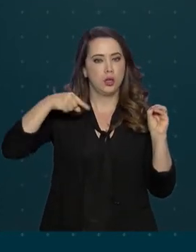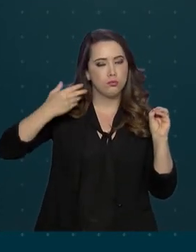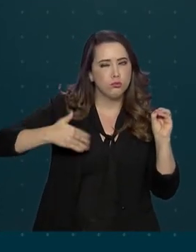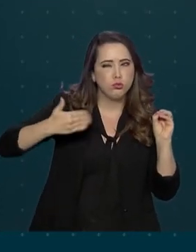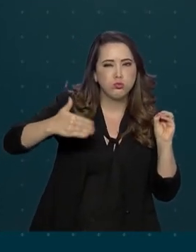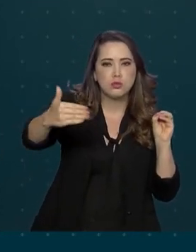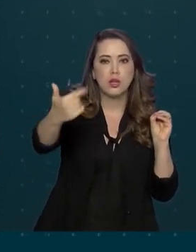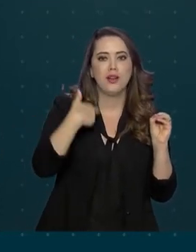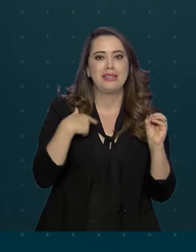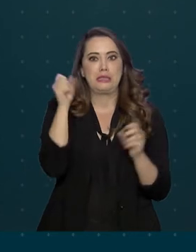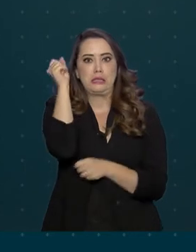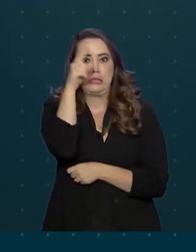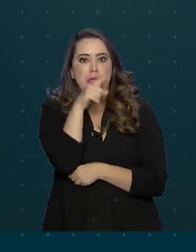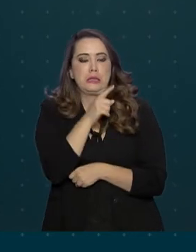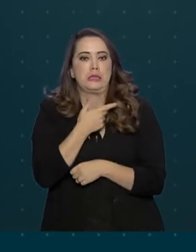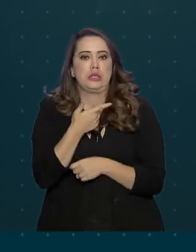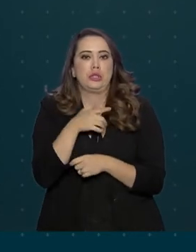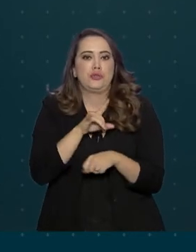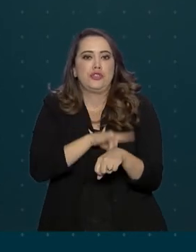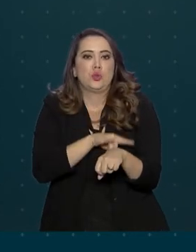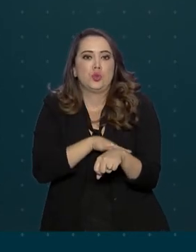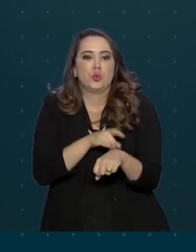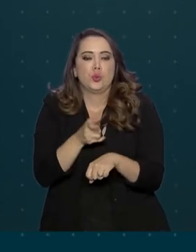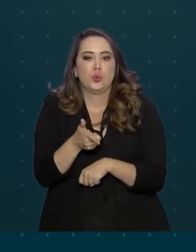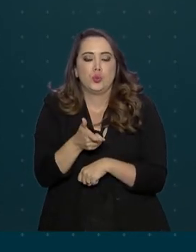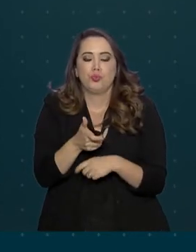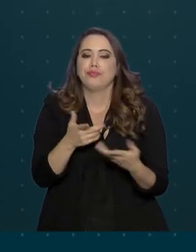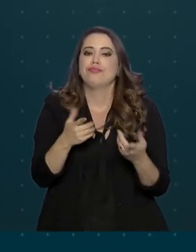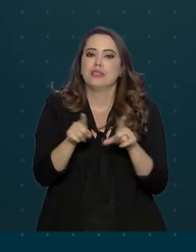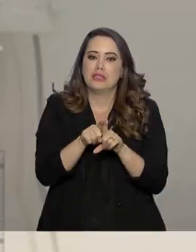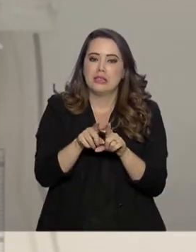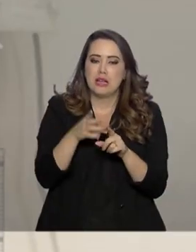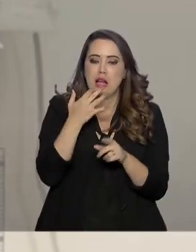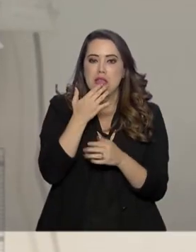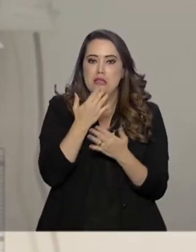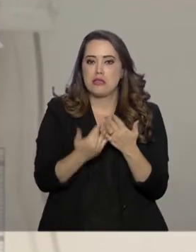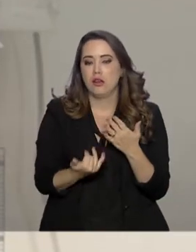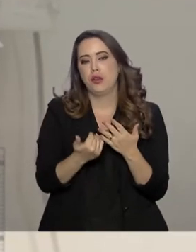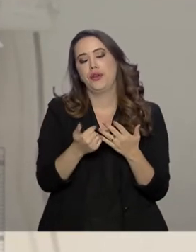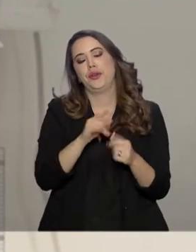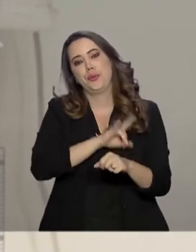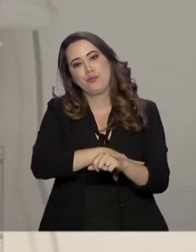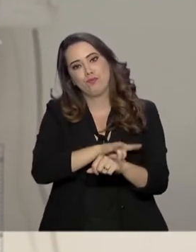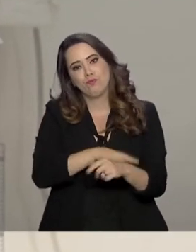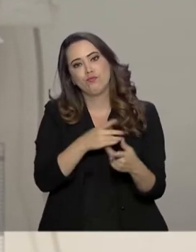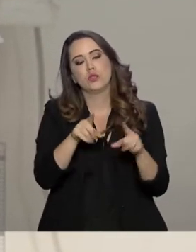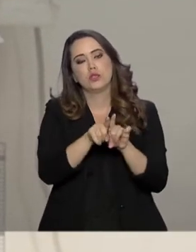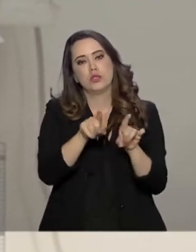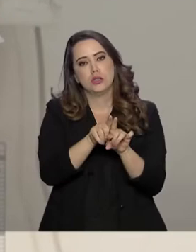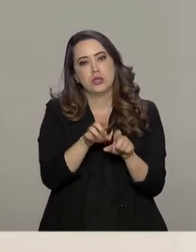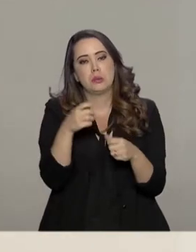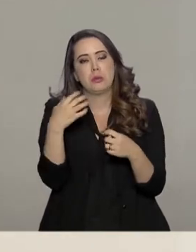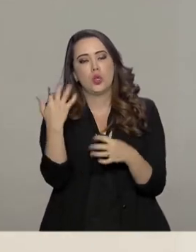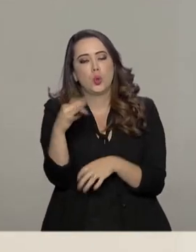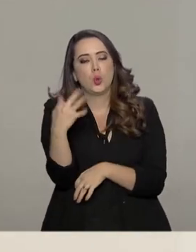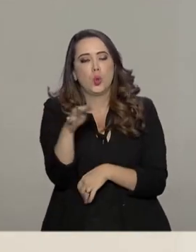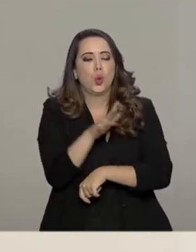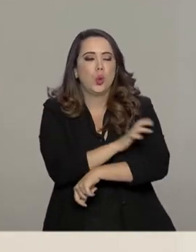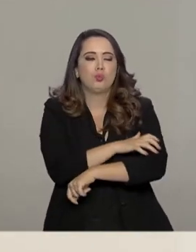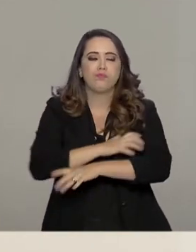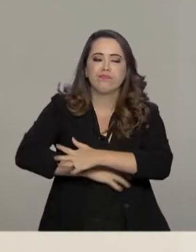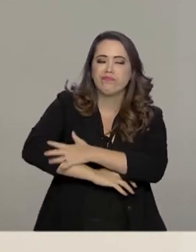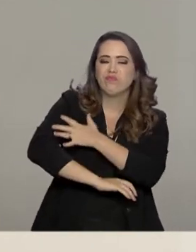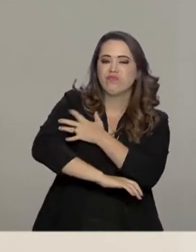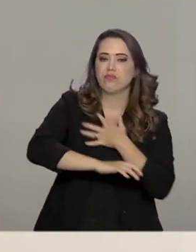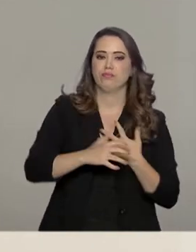dificuldade de urinar, sangue na urina e dor nos ossos. A recomendação é que todos os homens, depois dos